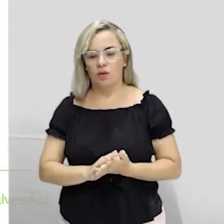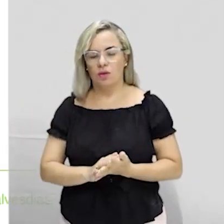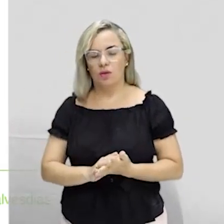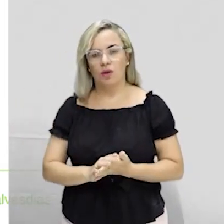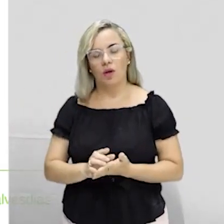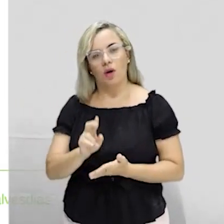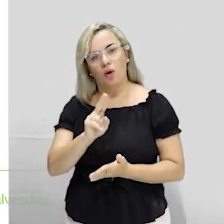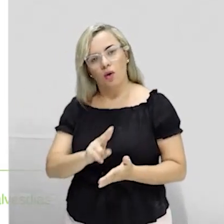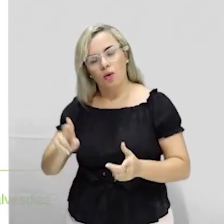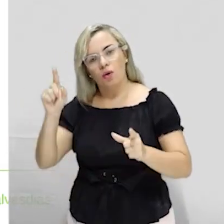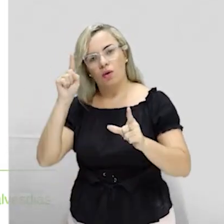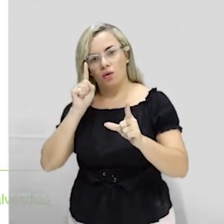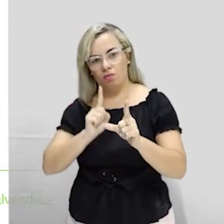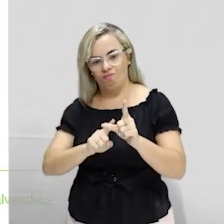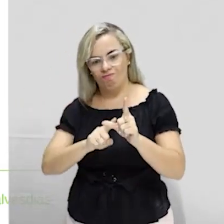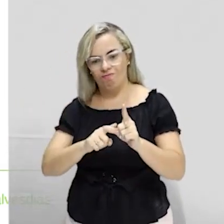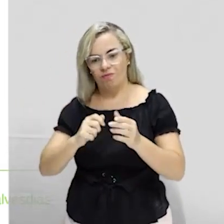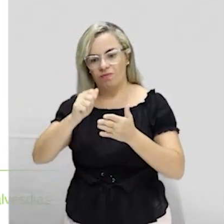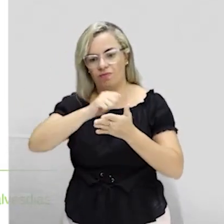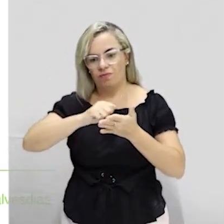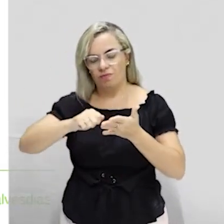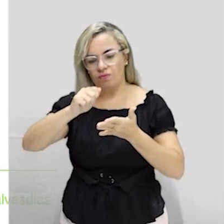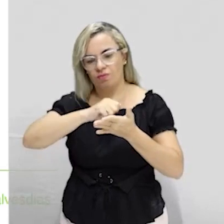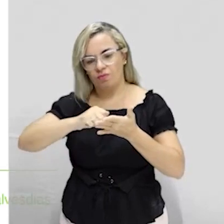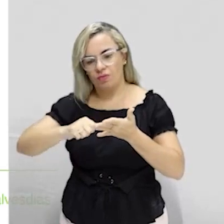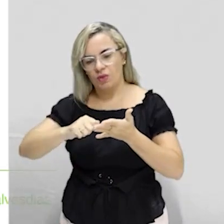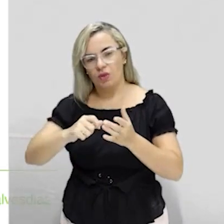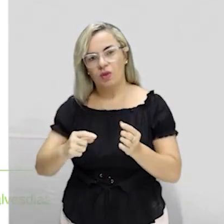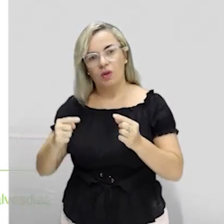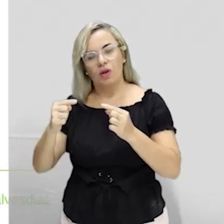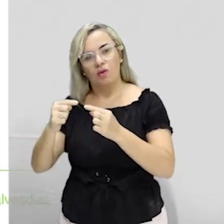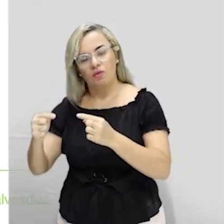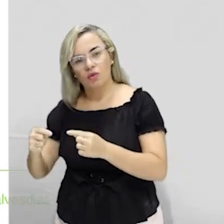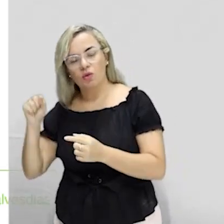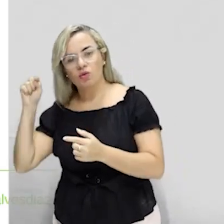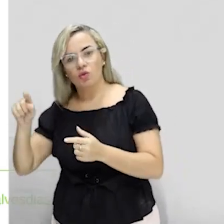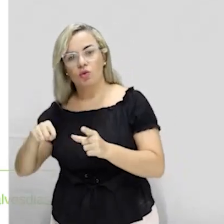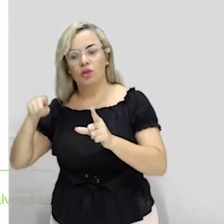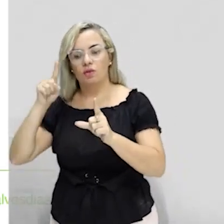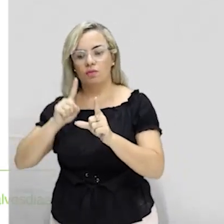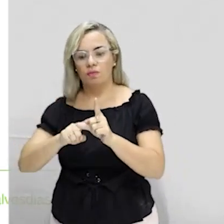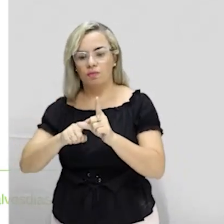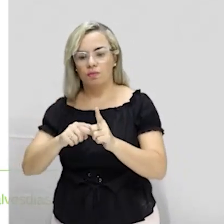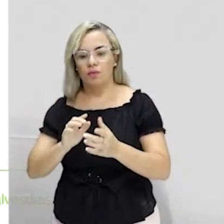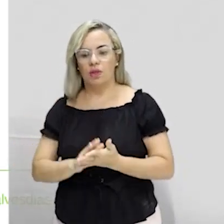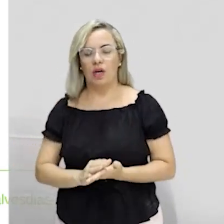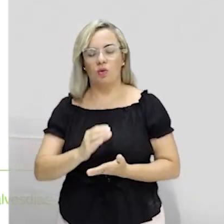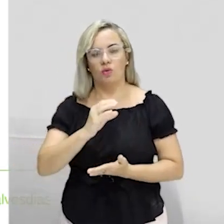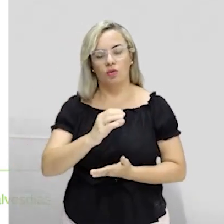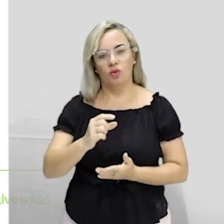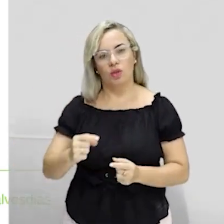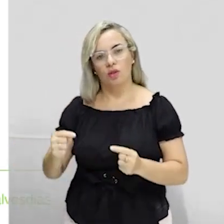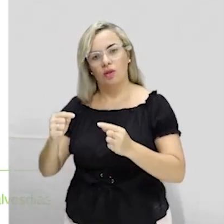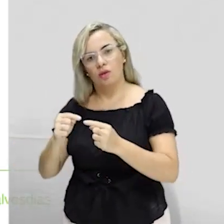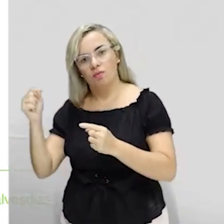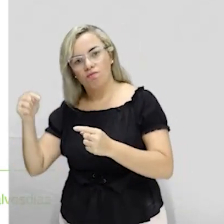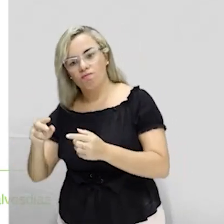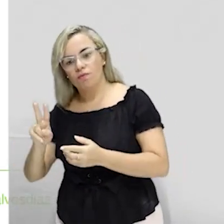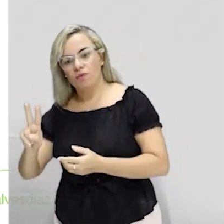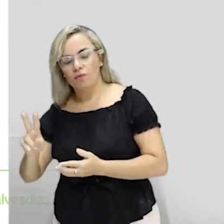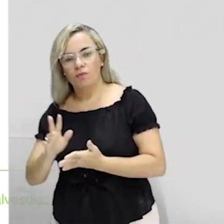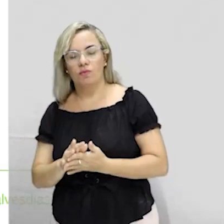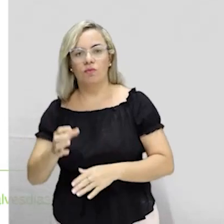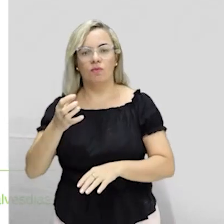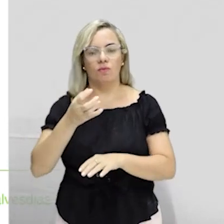uma variável, ela foi escrita em função da outra, tá? Então, gente, aqui é matemática